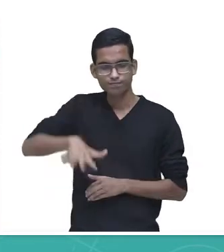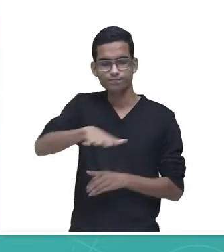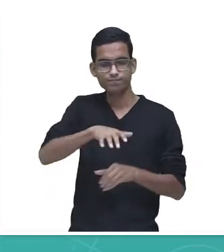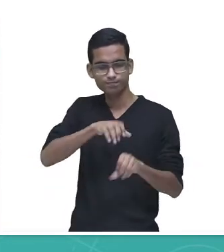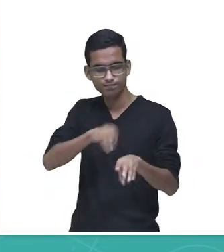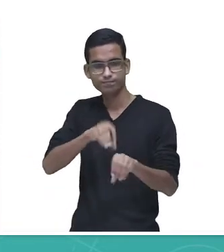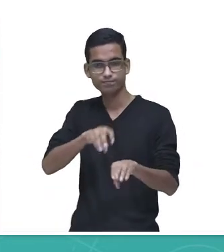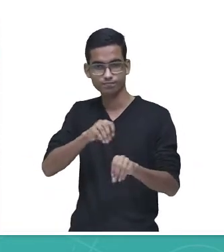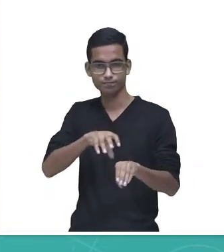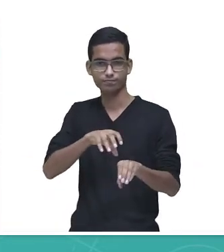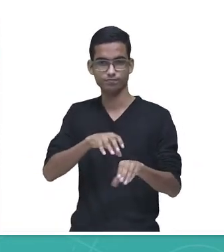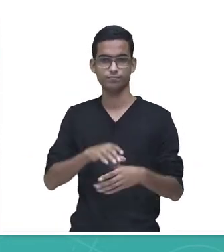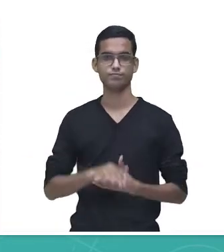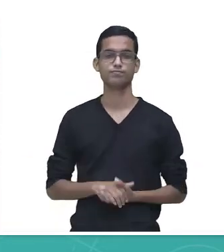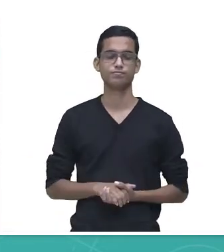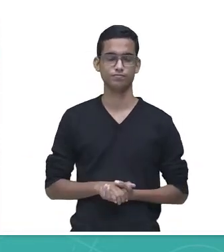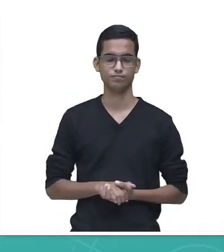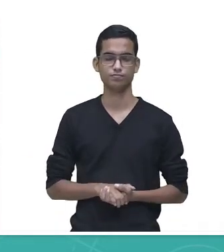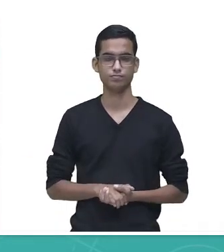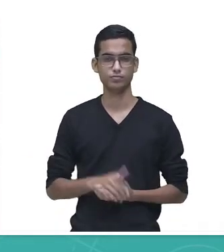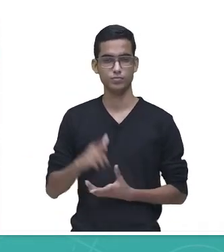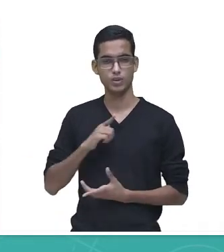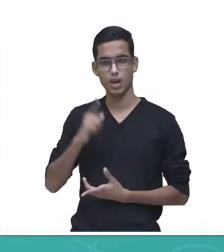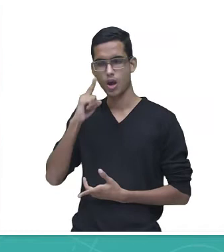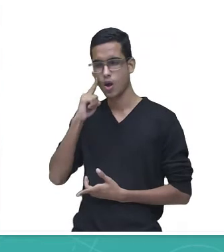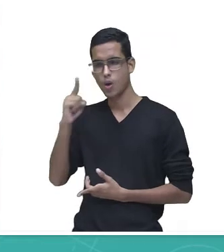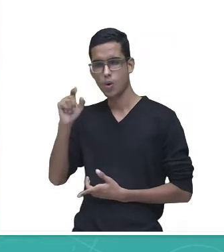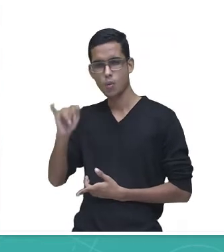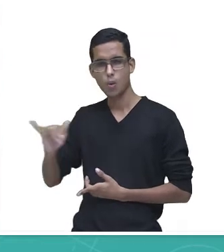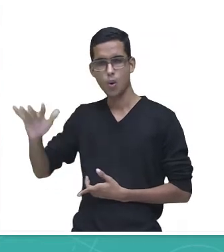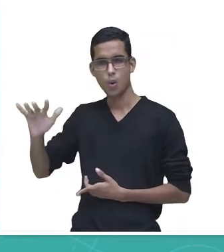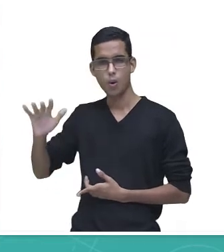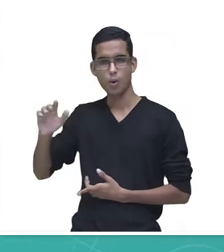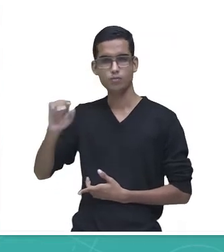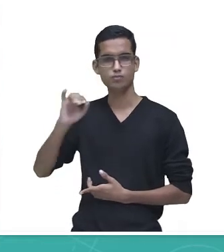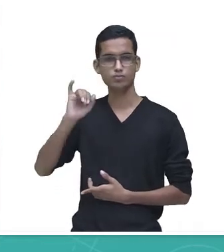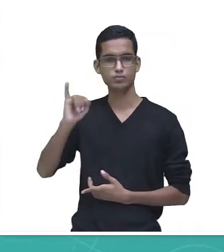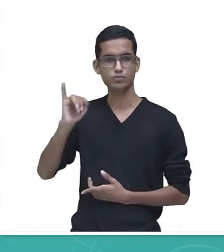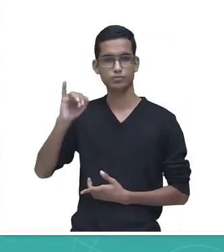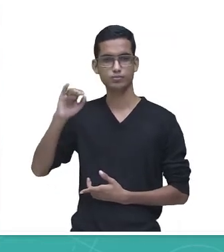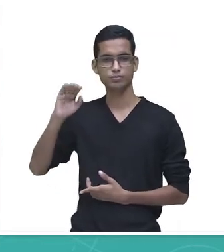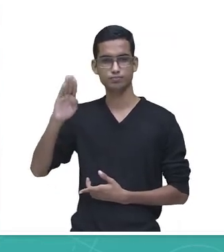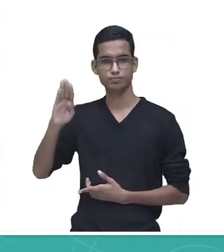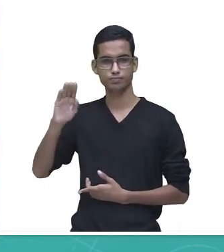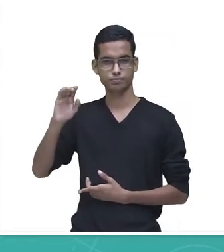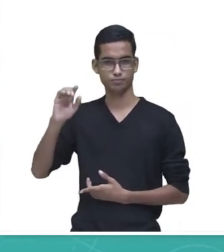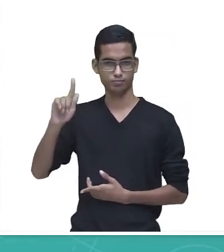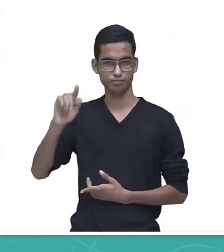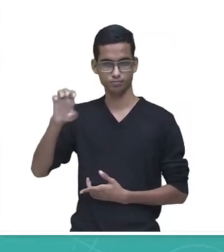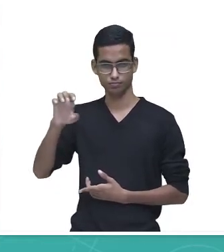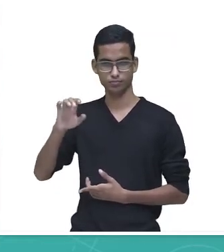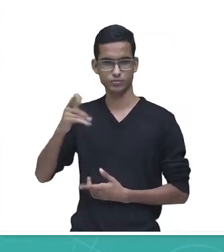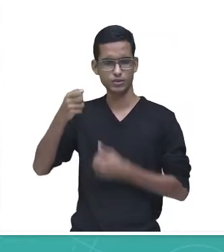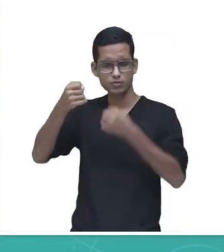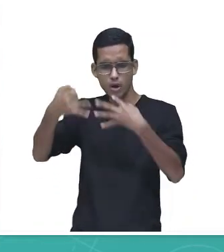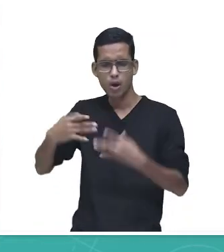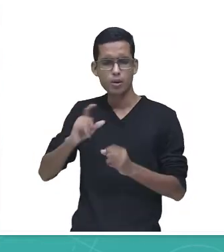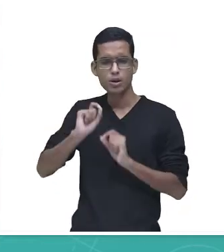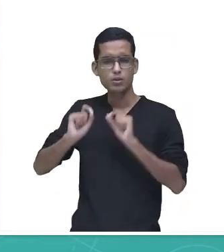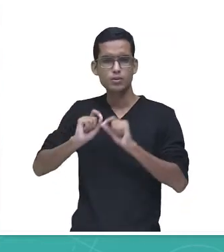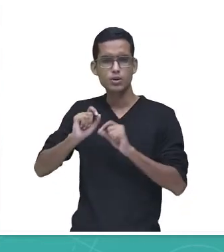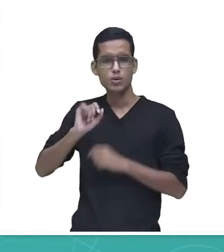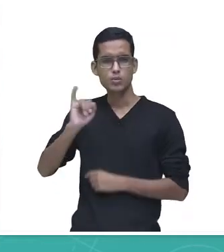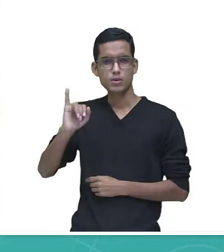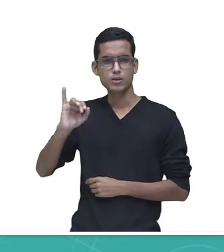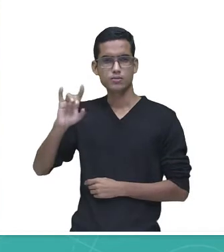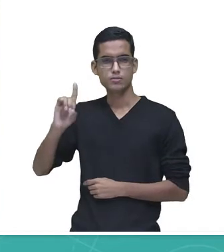um mapa que eu trouxe para vocês aí, que é do IBGE, tá? Que vai falar sobre o Índice de Desenvolvimento